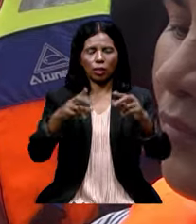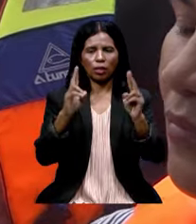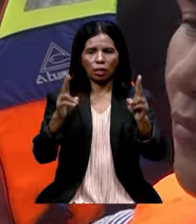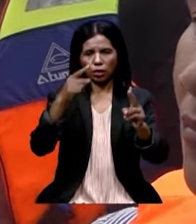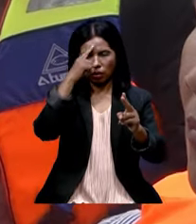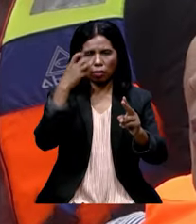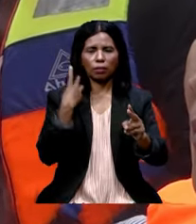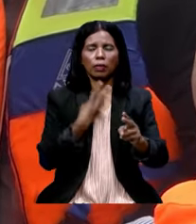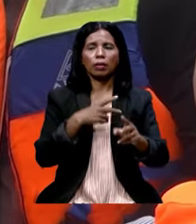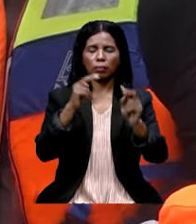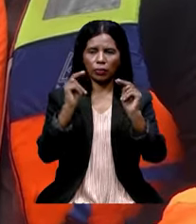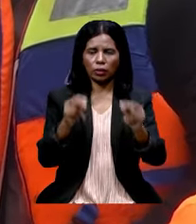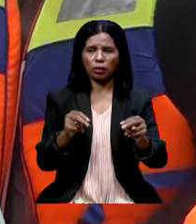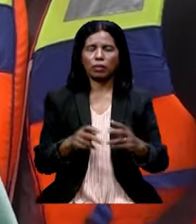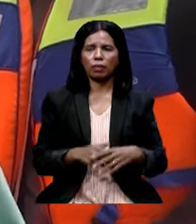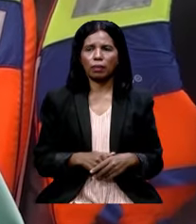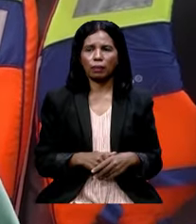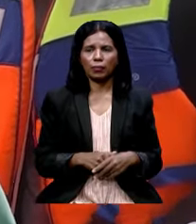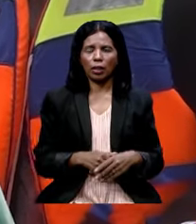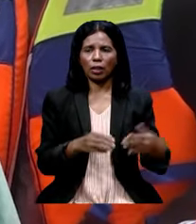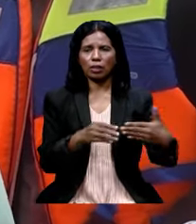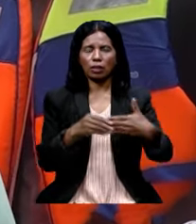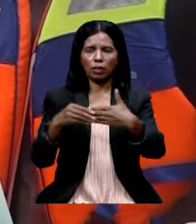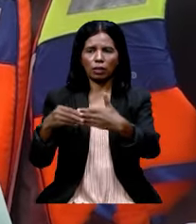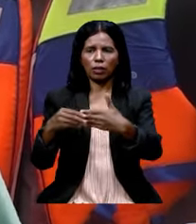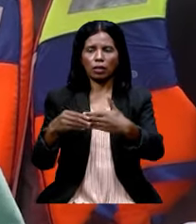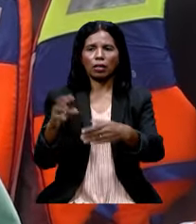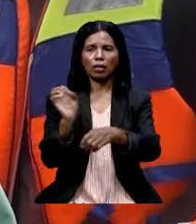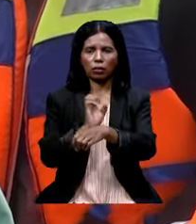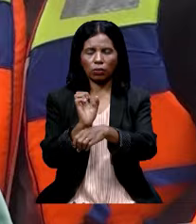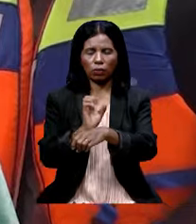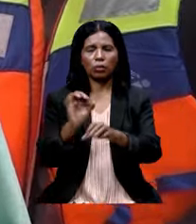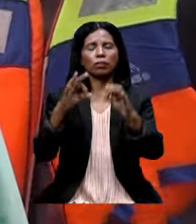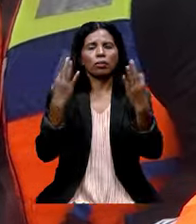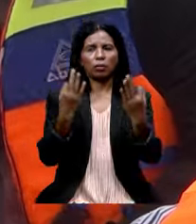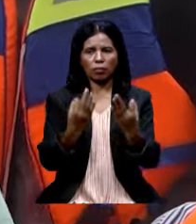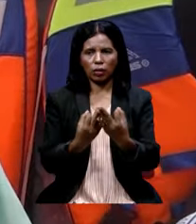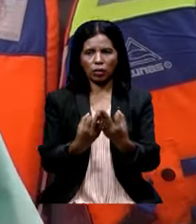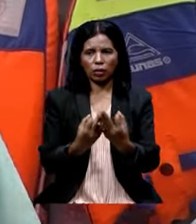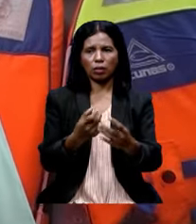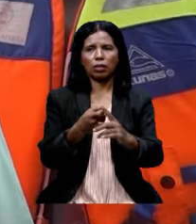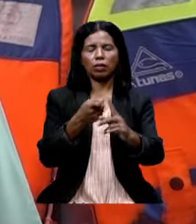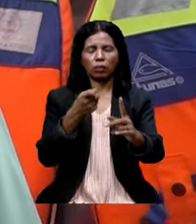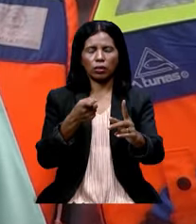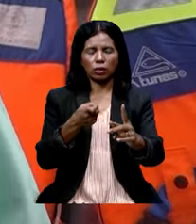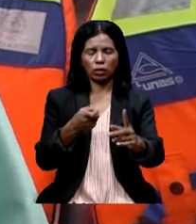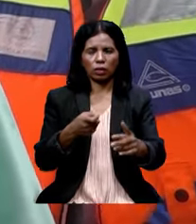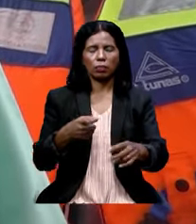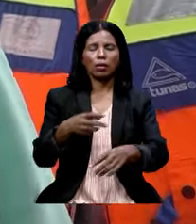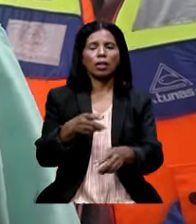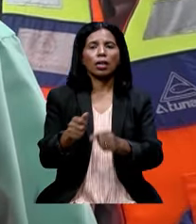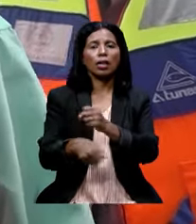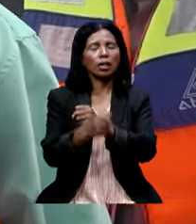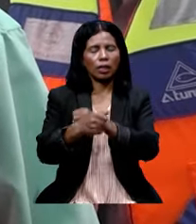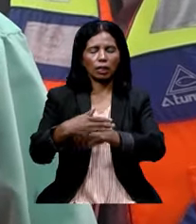ita precisa organiza economia familiar. Economia familiar não é mais o Sicarica. Se é